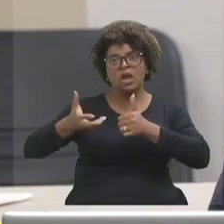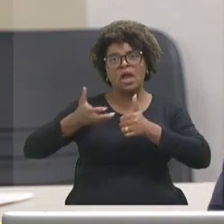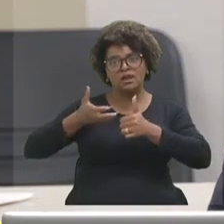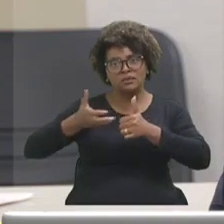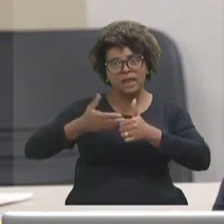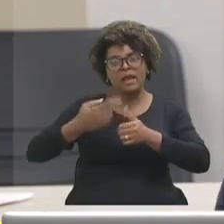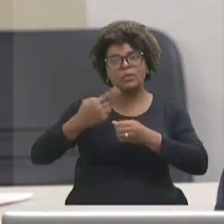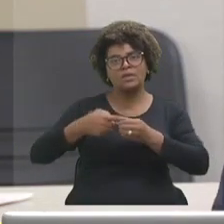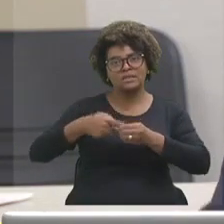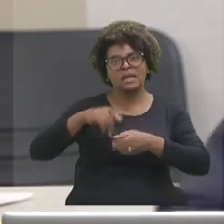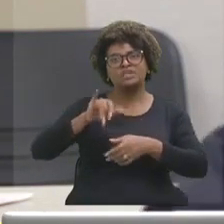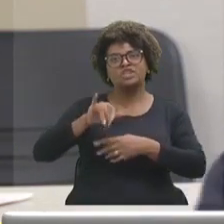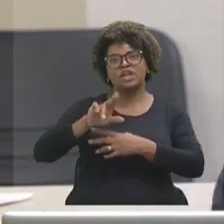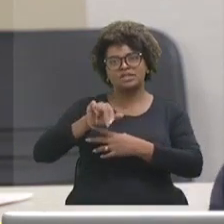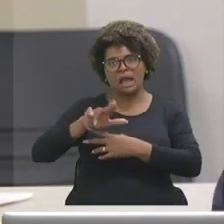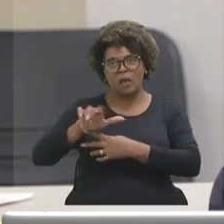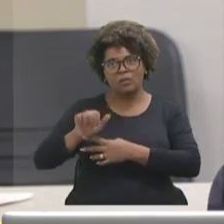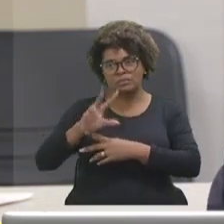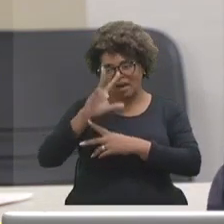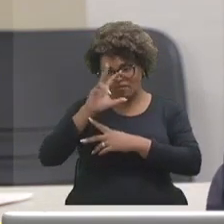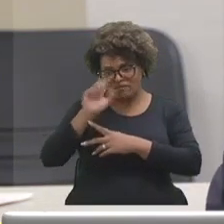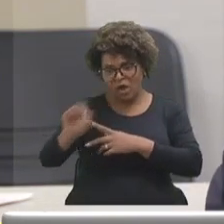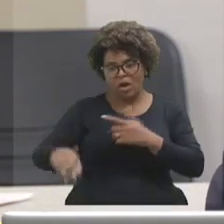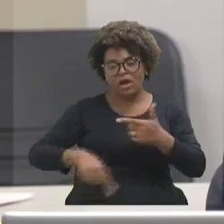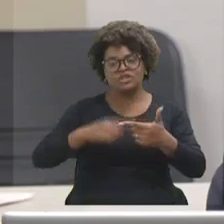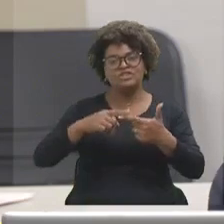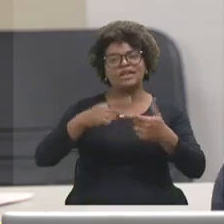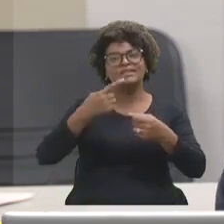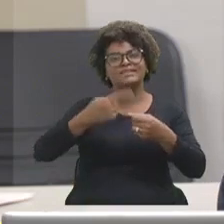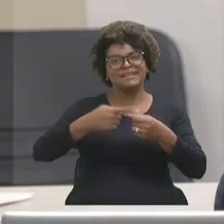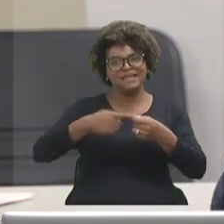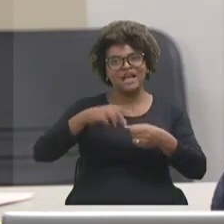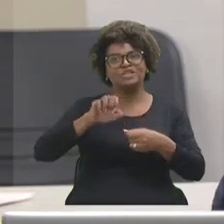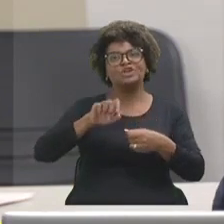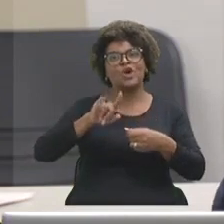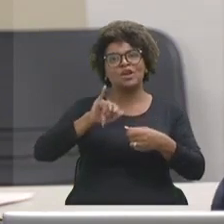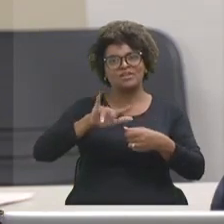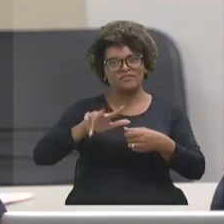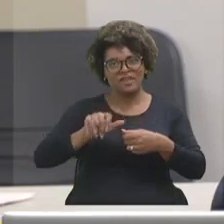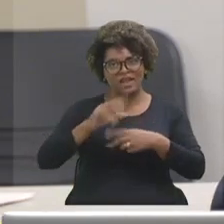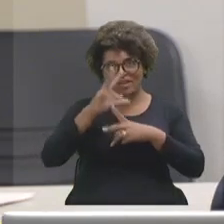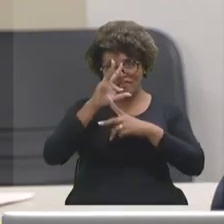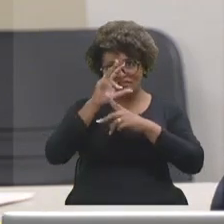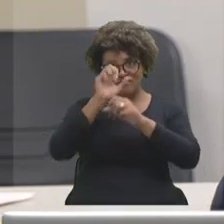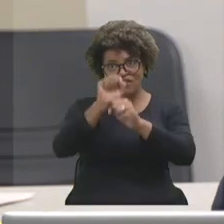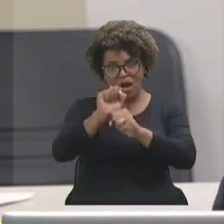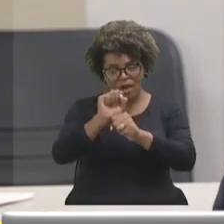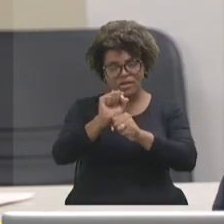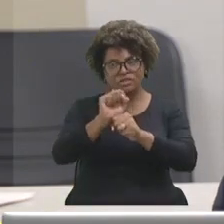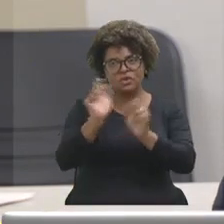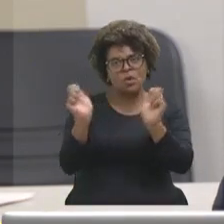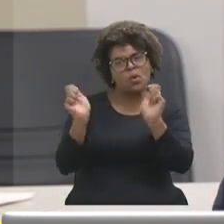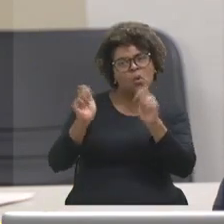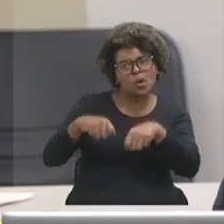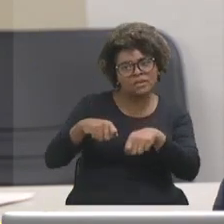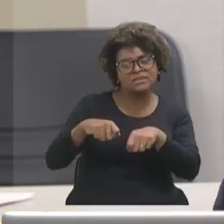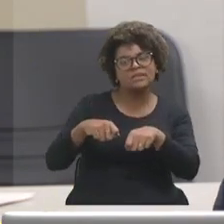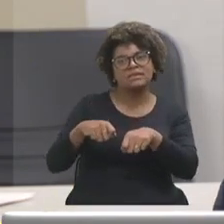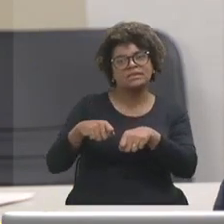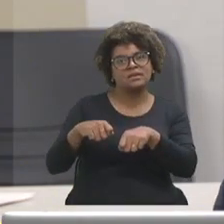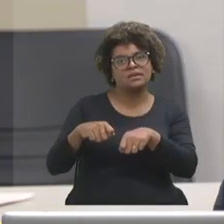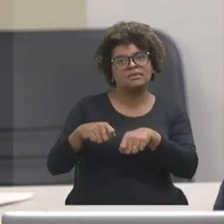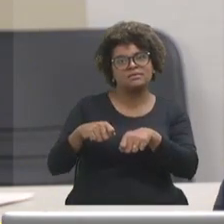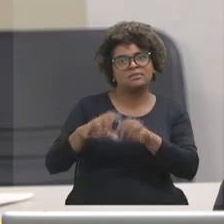Oliveira forte eu acho que nós temos que achar as oportunidades que temos por aí e eu acredito que com a mudança da